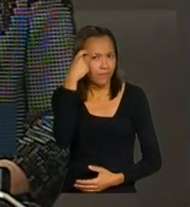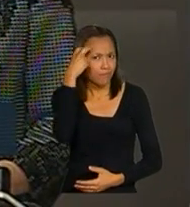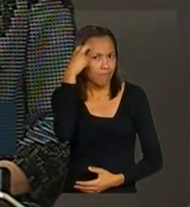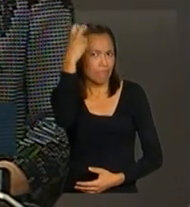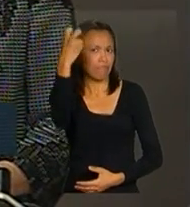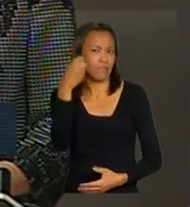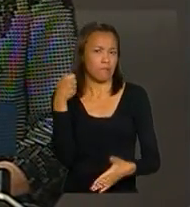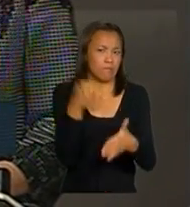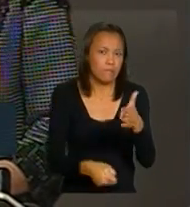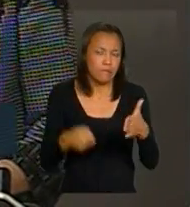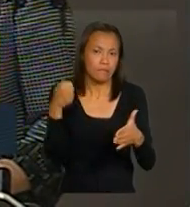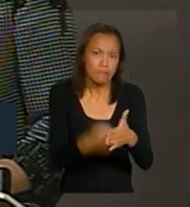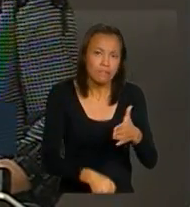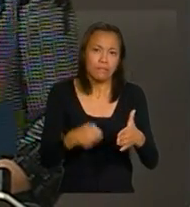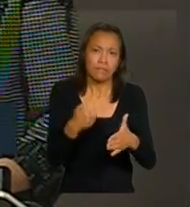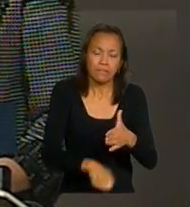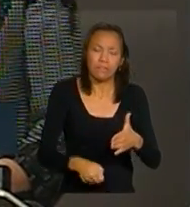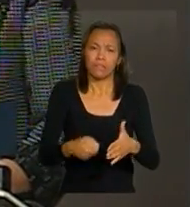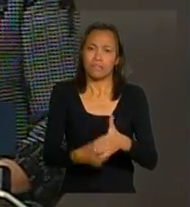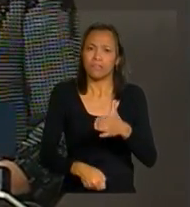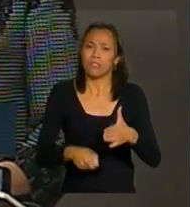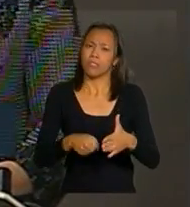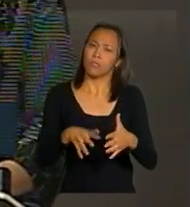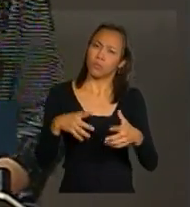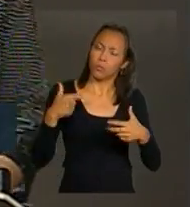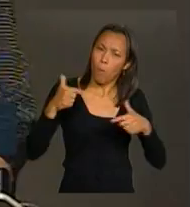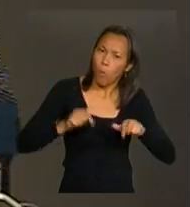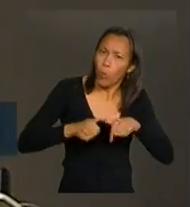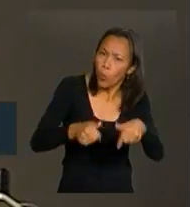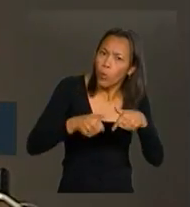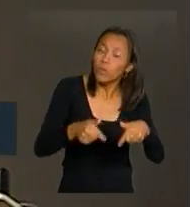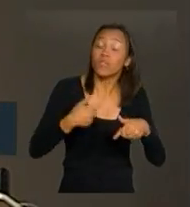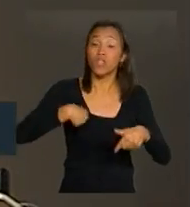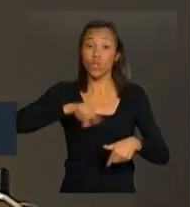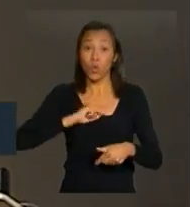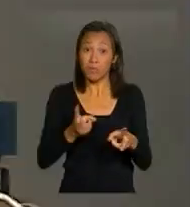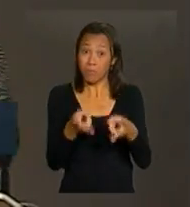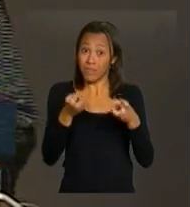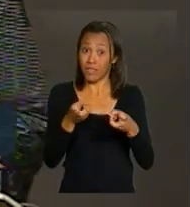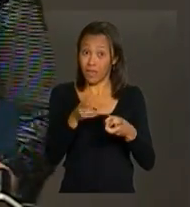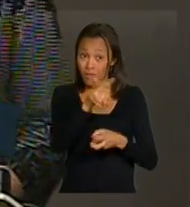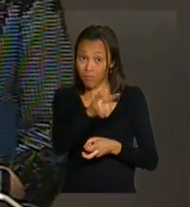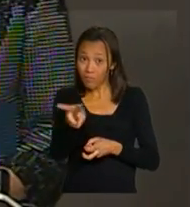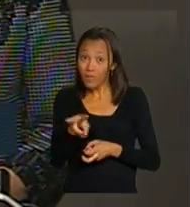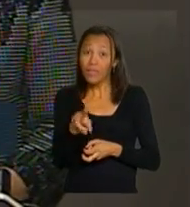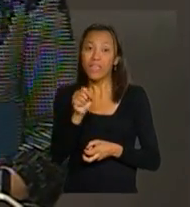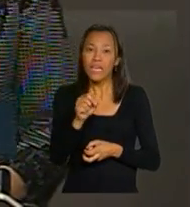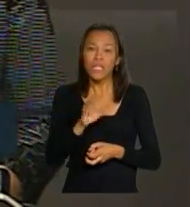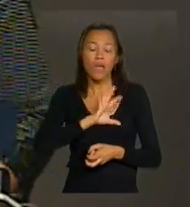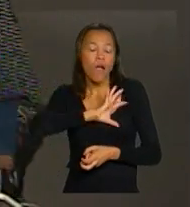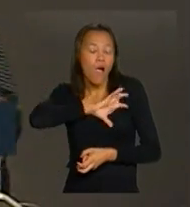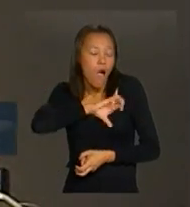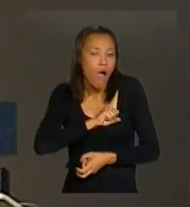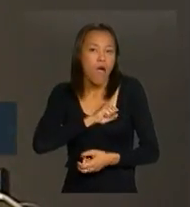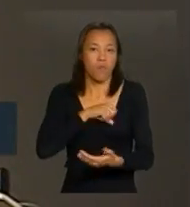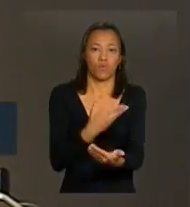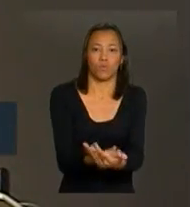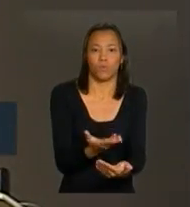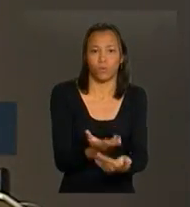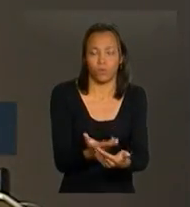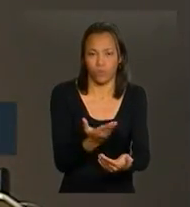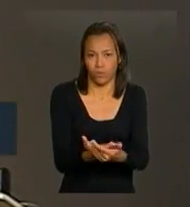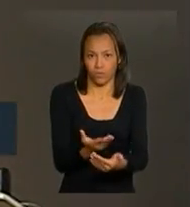de persistência, de entusiasmo e, a gente nota, de paixão pelos estudos e